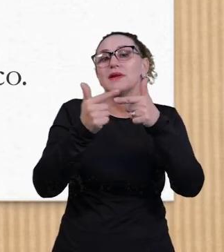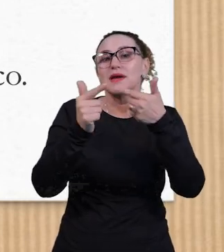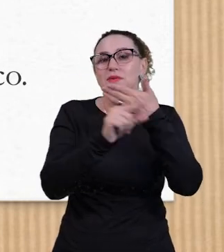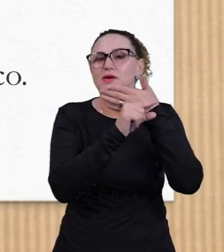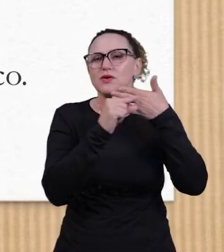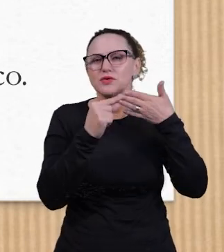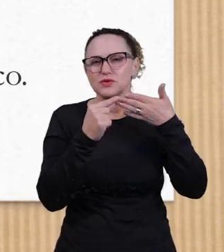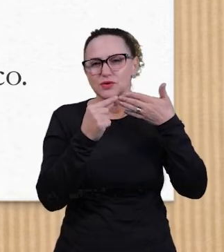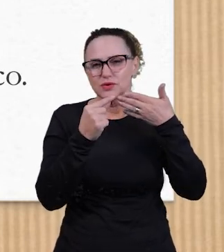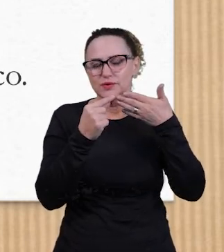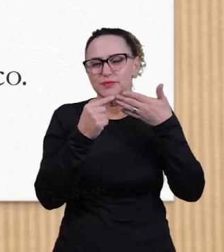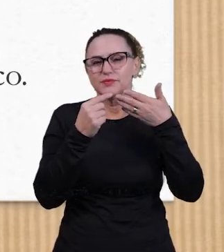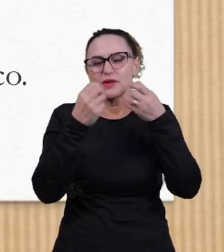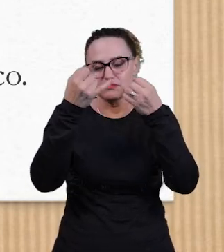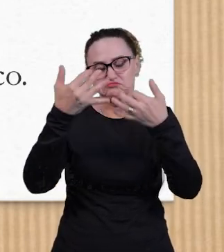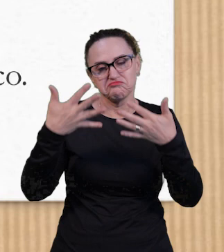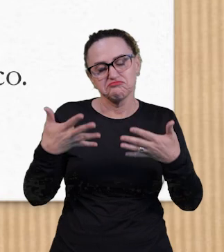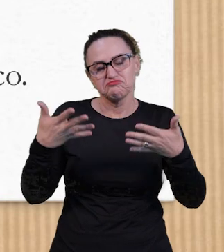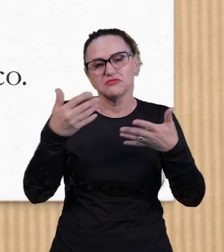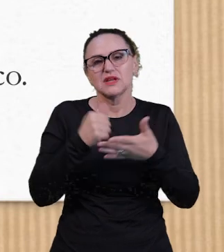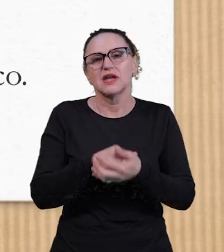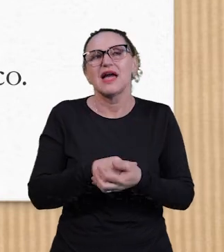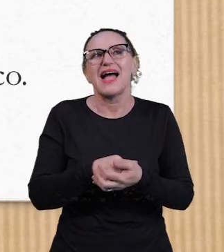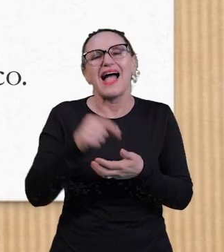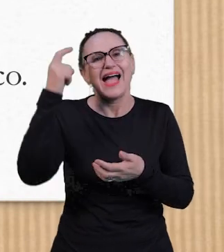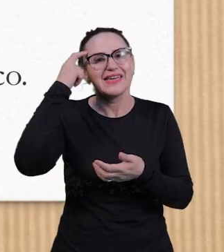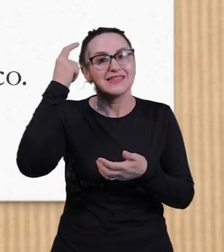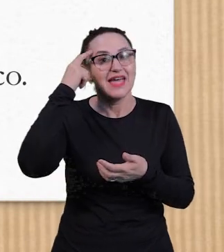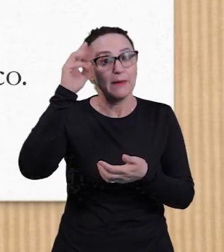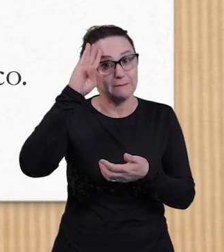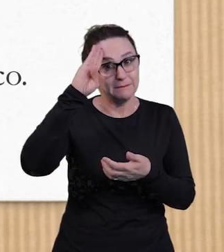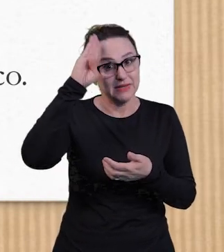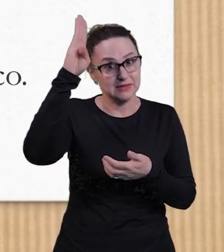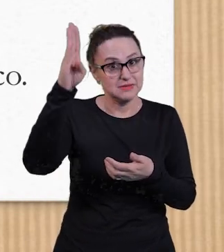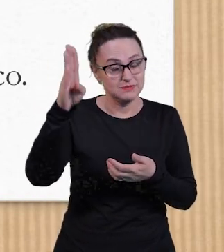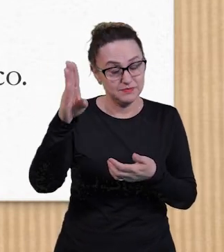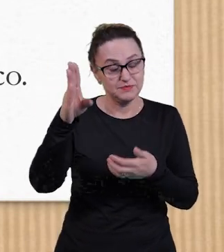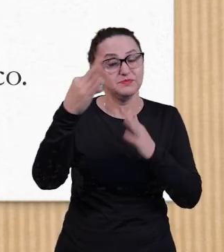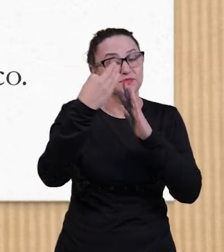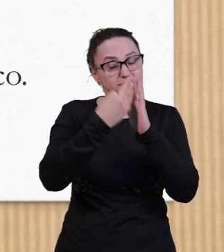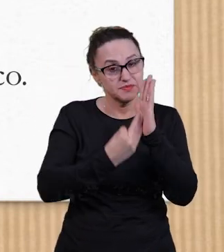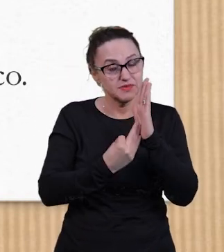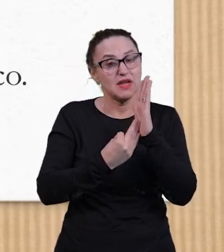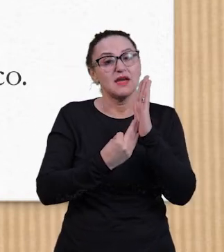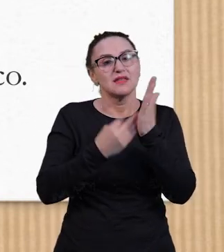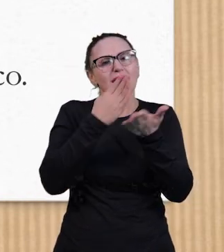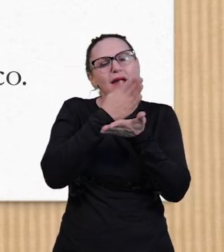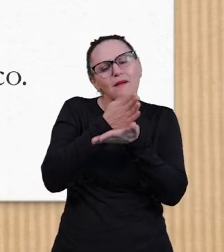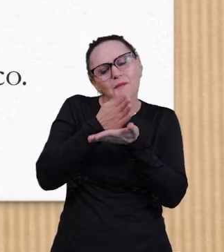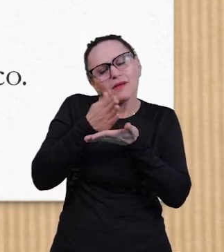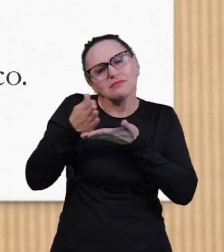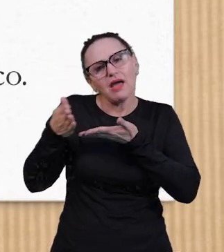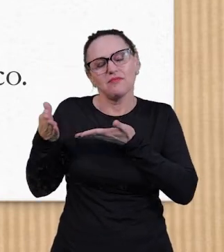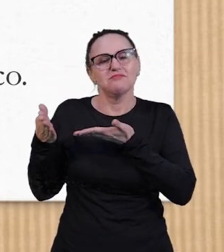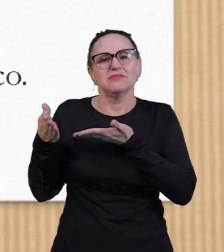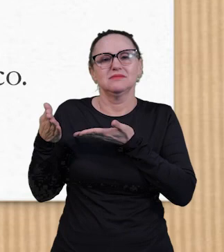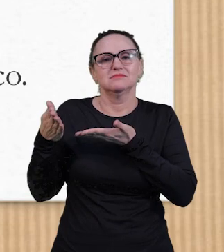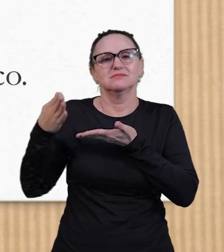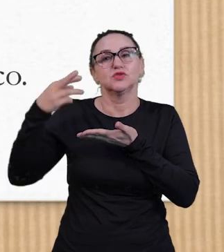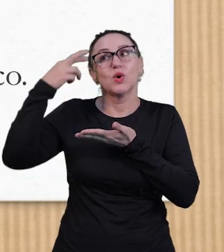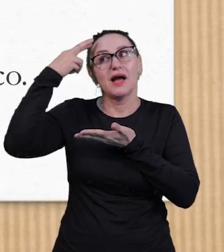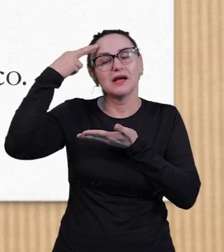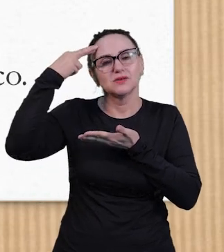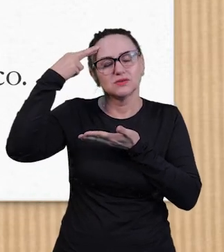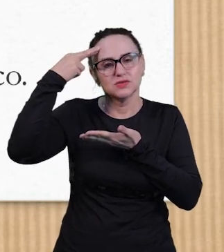a ideia central e secundária do texto e é uma etapa, então, de recuperação do raciocínio desse autor,